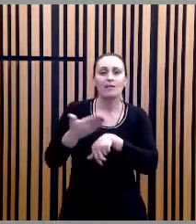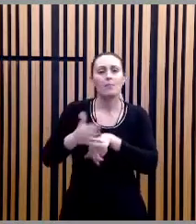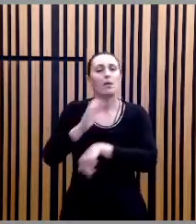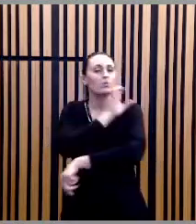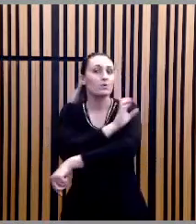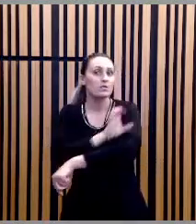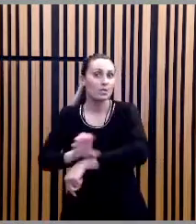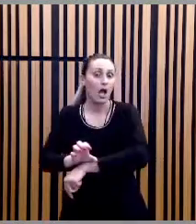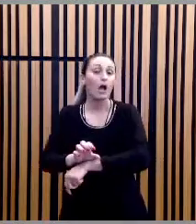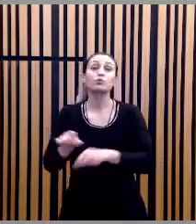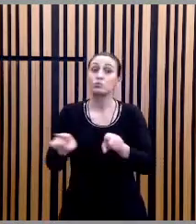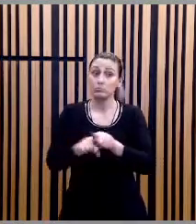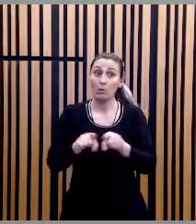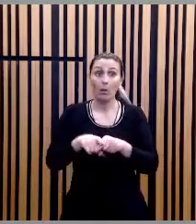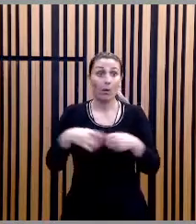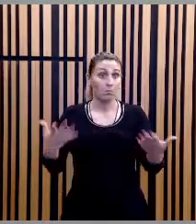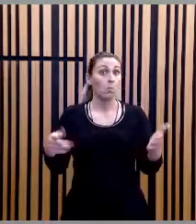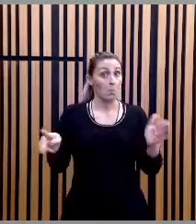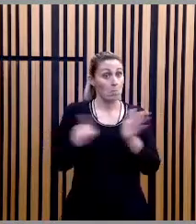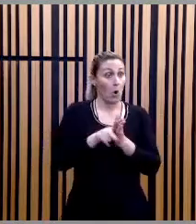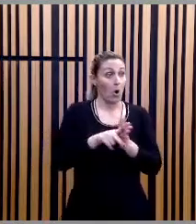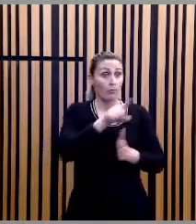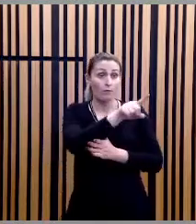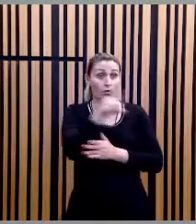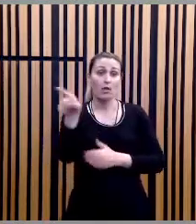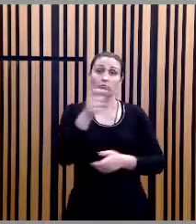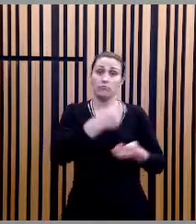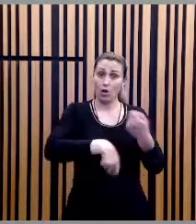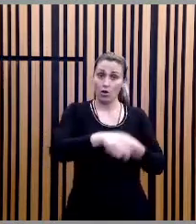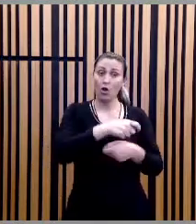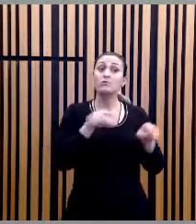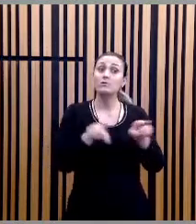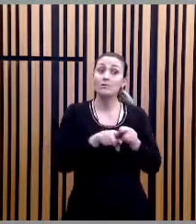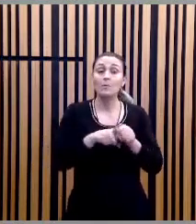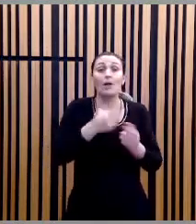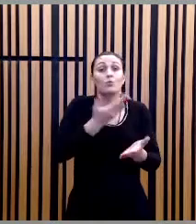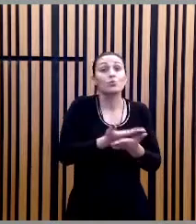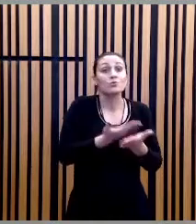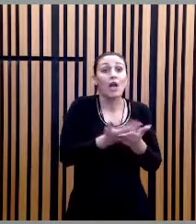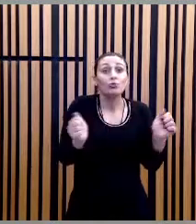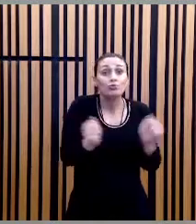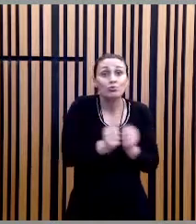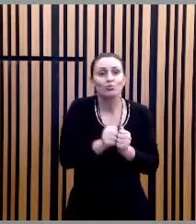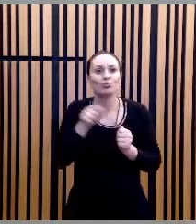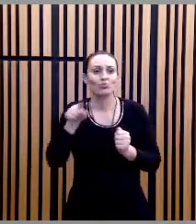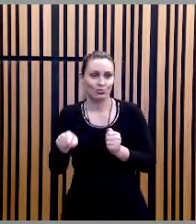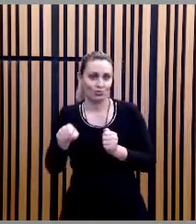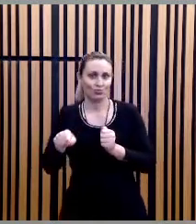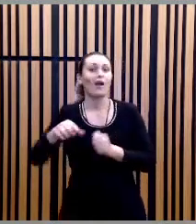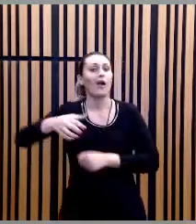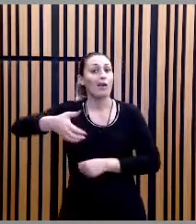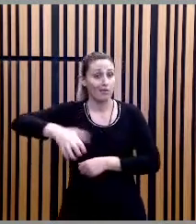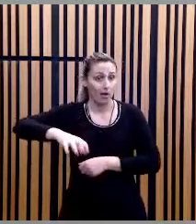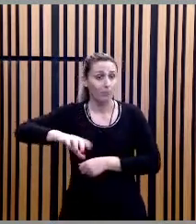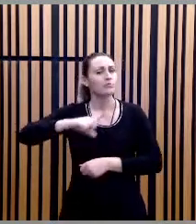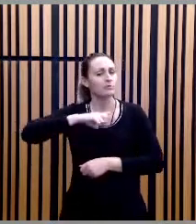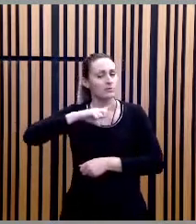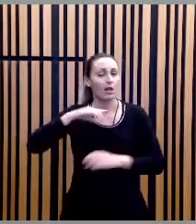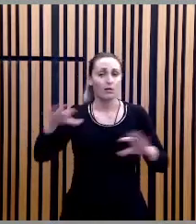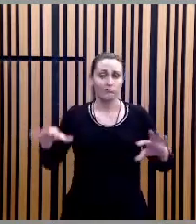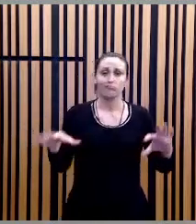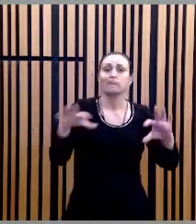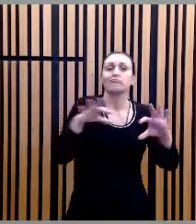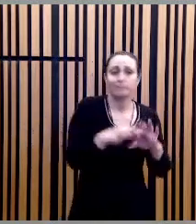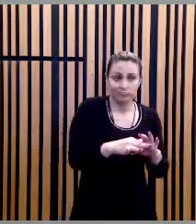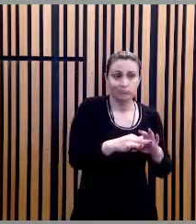que não ter o seu próprio negócio e poder estudar junto no campus, porque a gente tem um ambiente integrado. A Tecnocinos